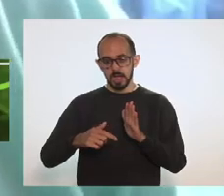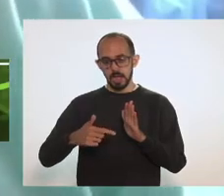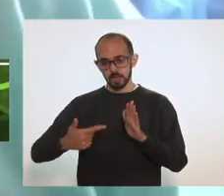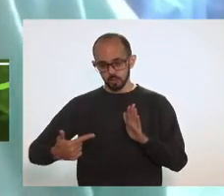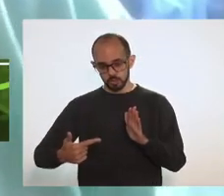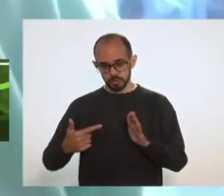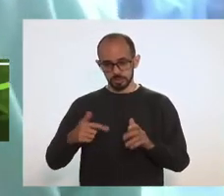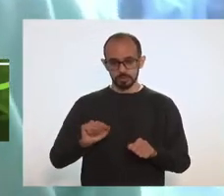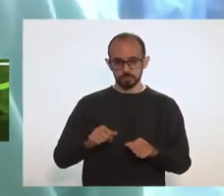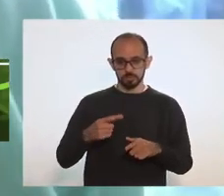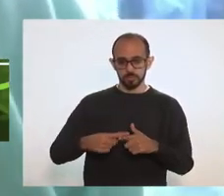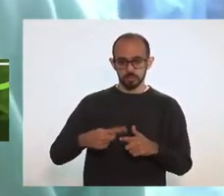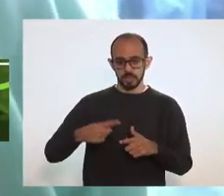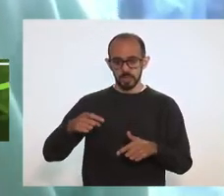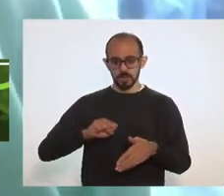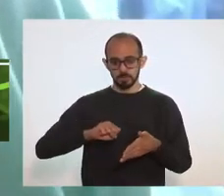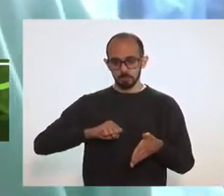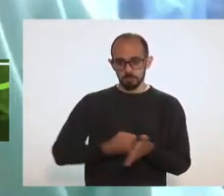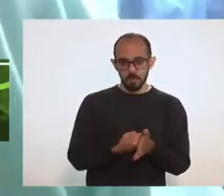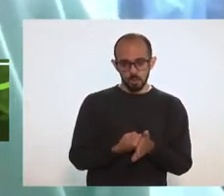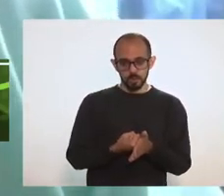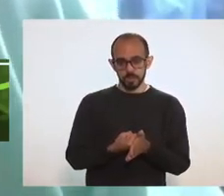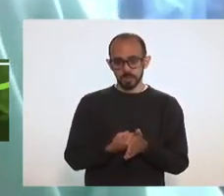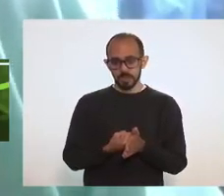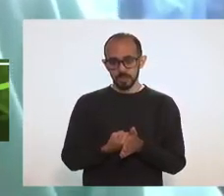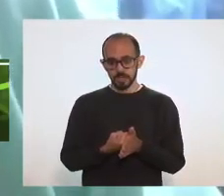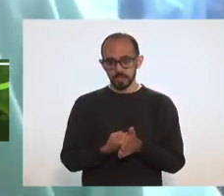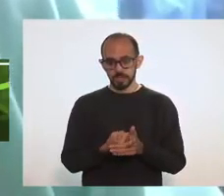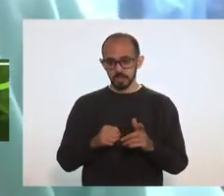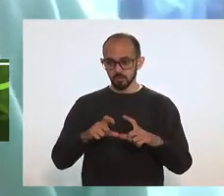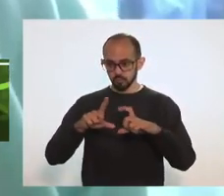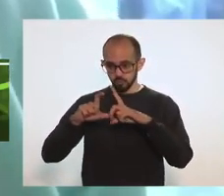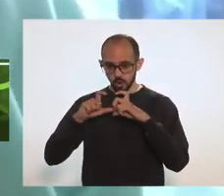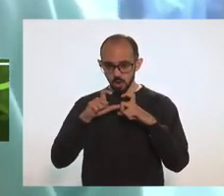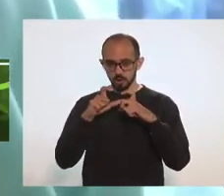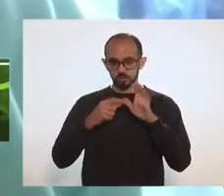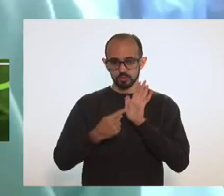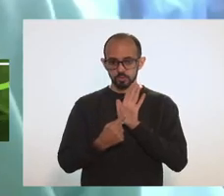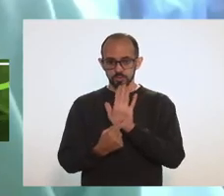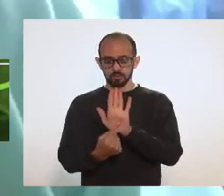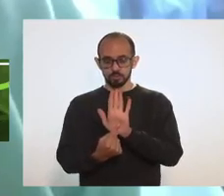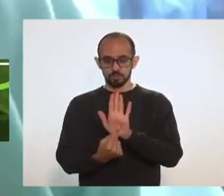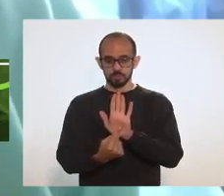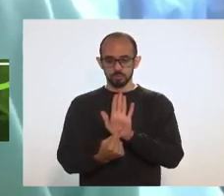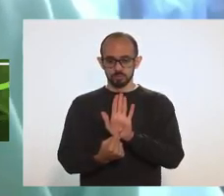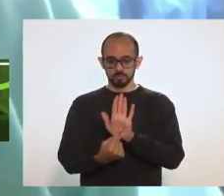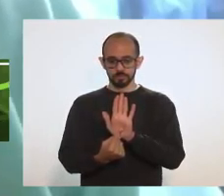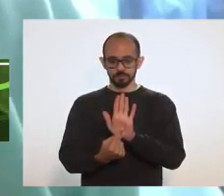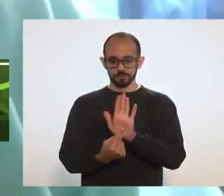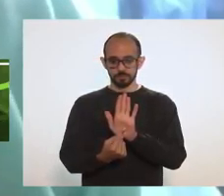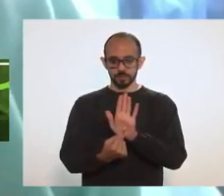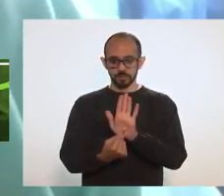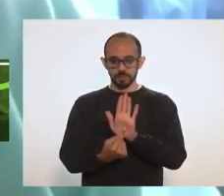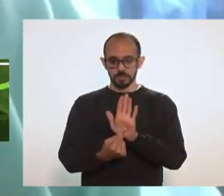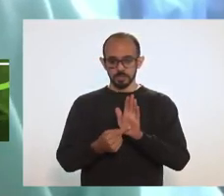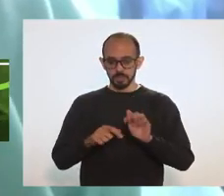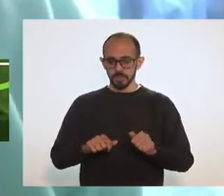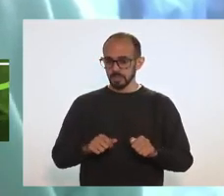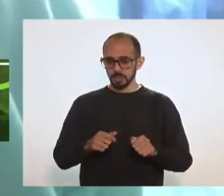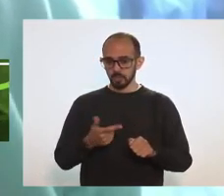O meu ponto, não sei se vai ser o mesmo da Mônica Francisco, é uma subemenda à emenda 2.